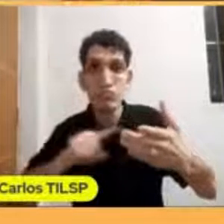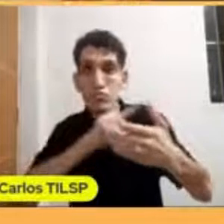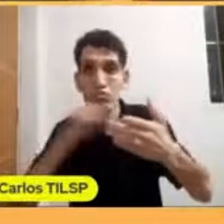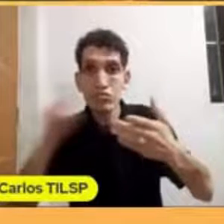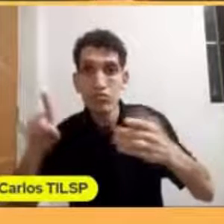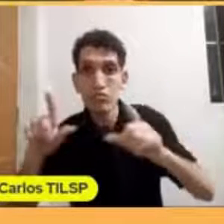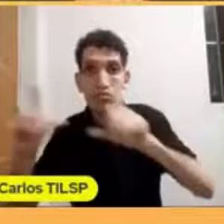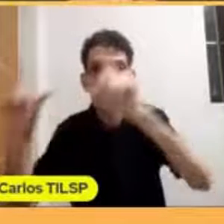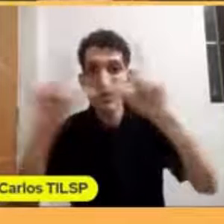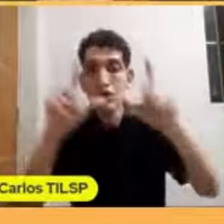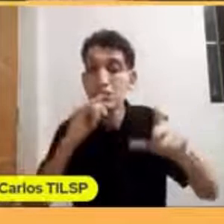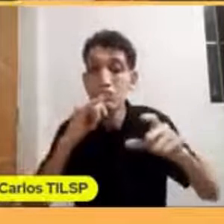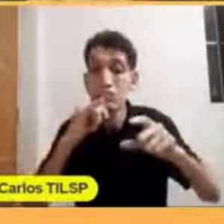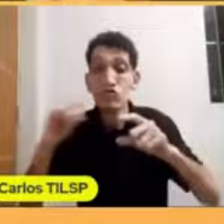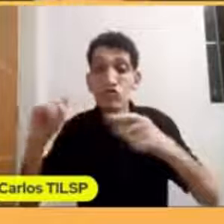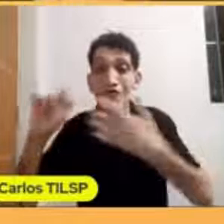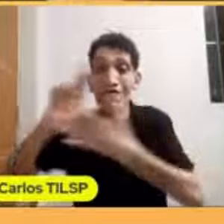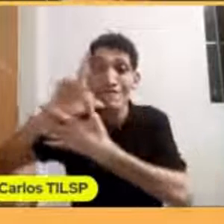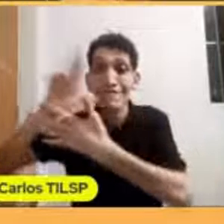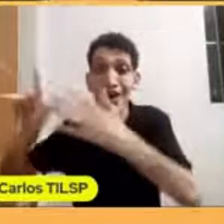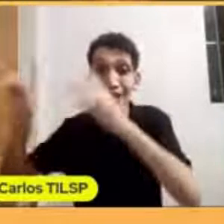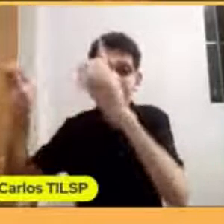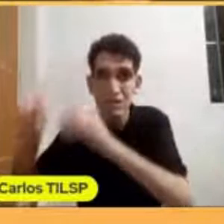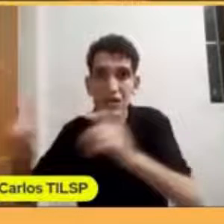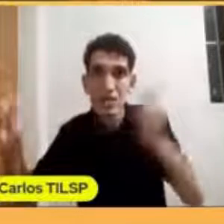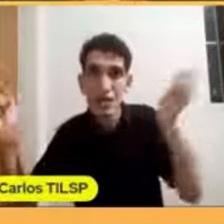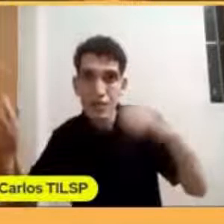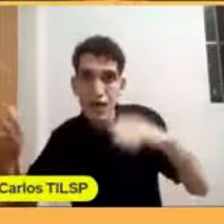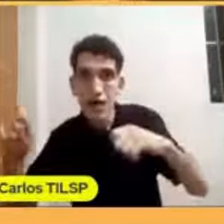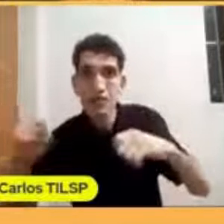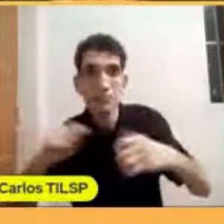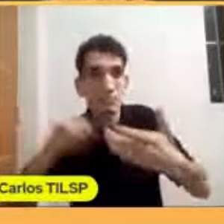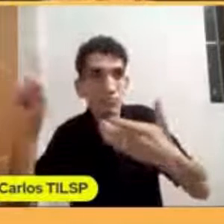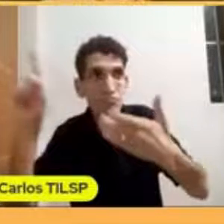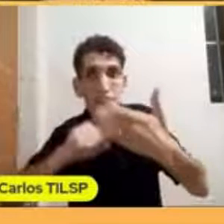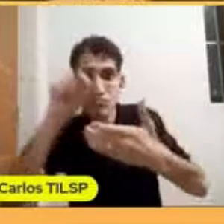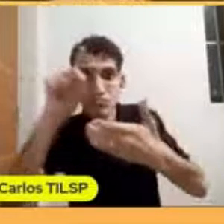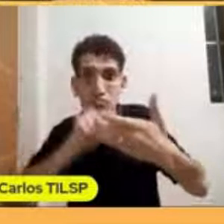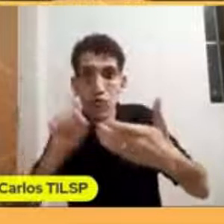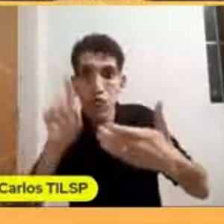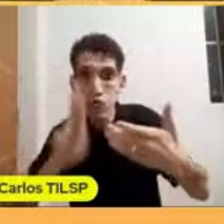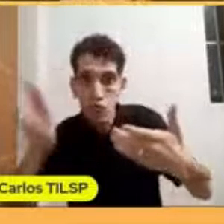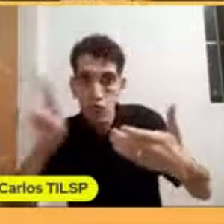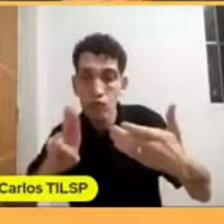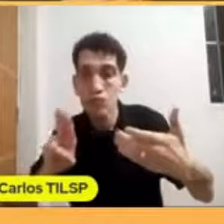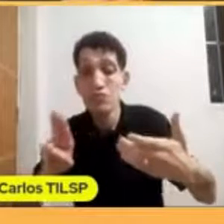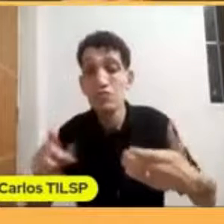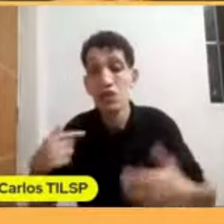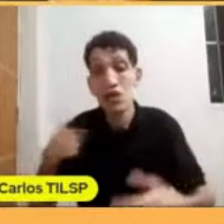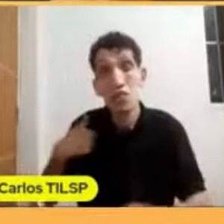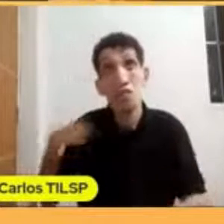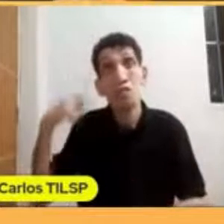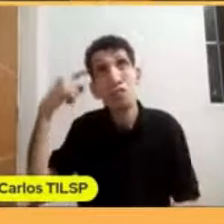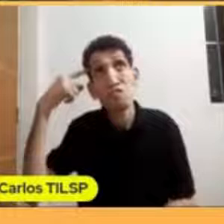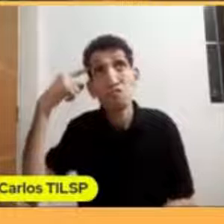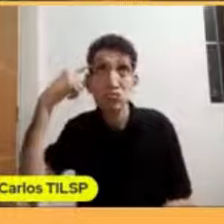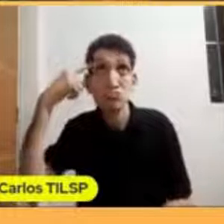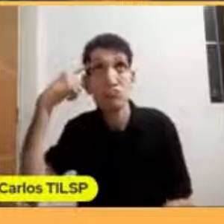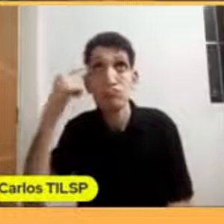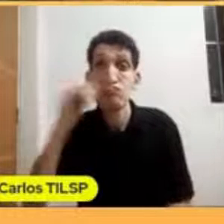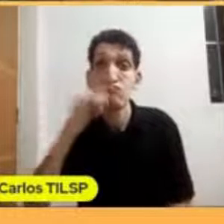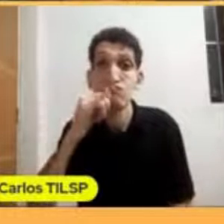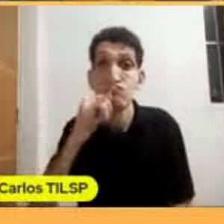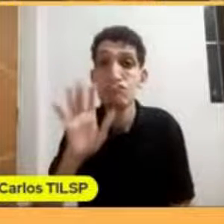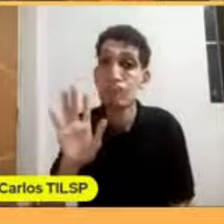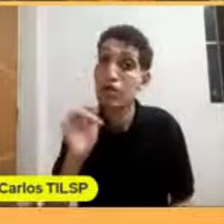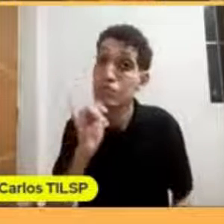limitação também tem que navegar. E aí vamos pensar numa situação específica que eu sempre coloco aqui como exemplo. Então, por exemplo, uma pessoa que não